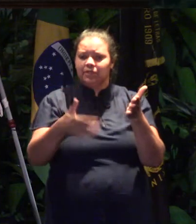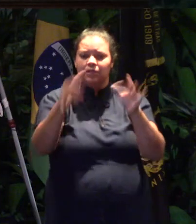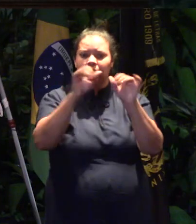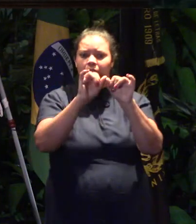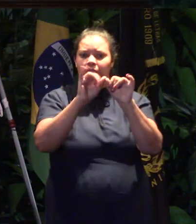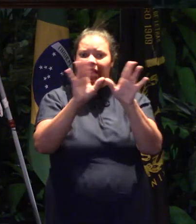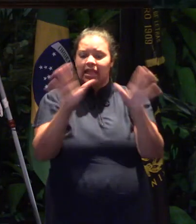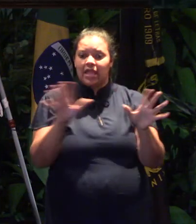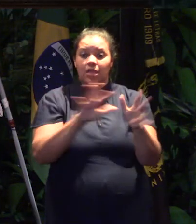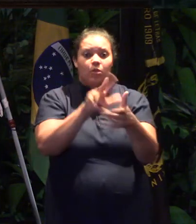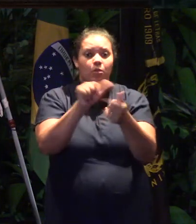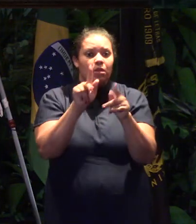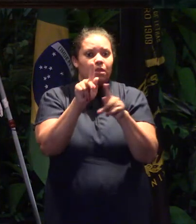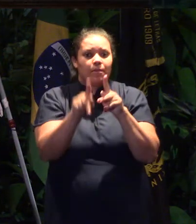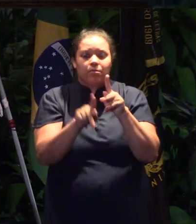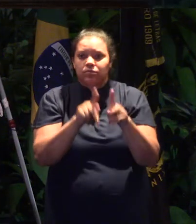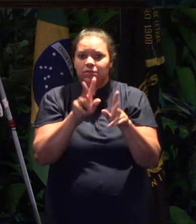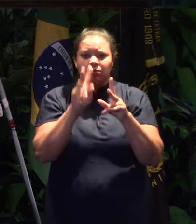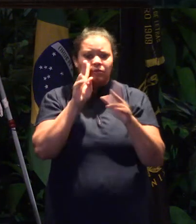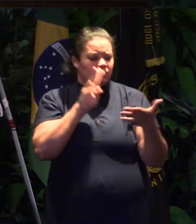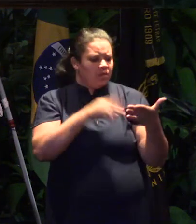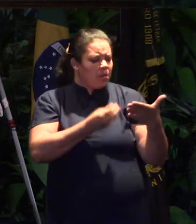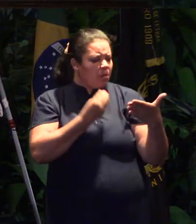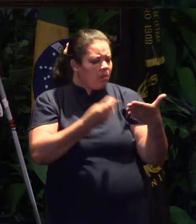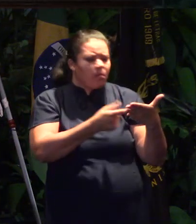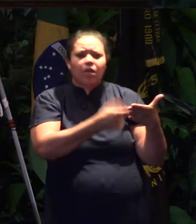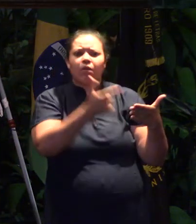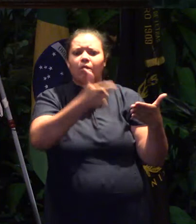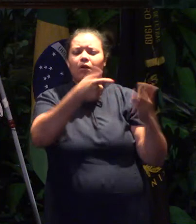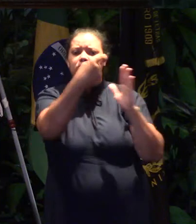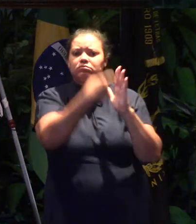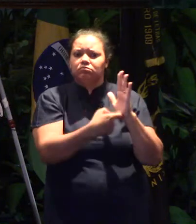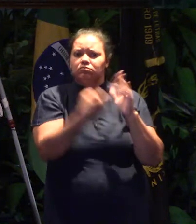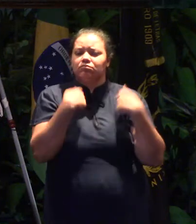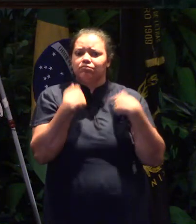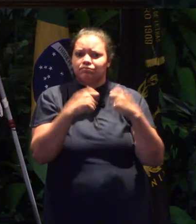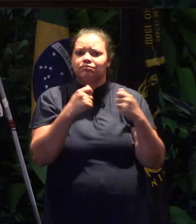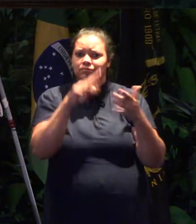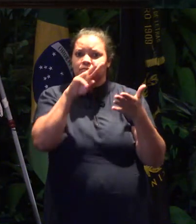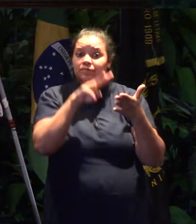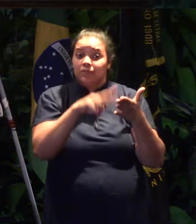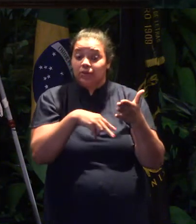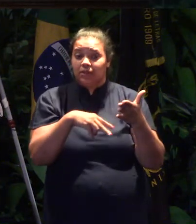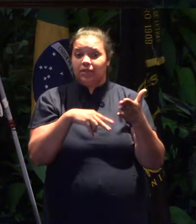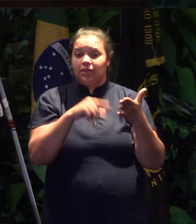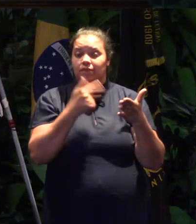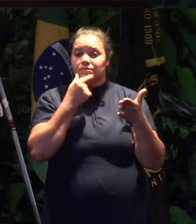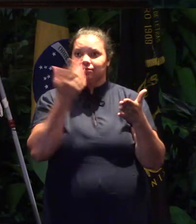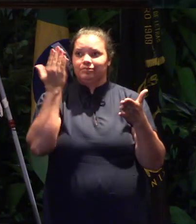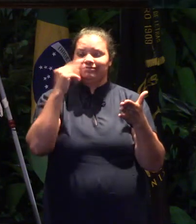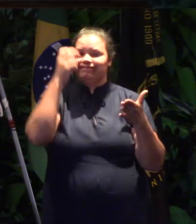que o mundo literário ficava em polvorosa, assim, nossa, mas onde é que está esse texto que eu preciso ler, esse autor? E